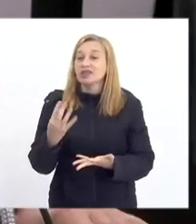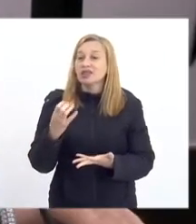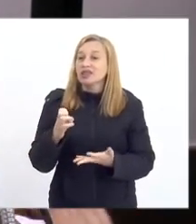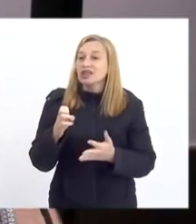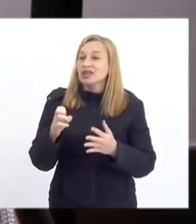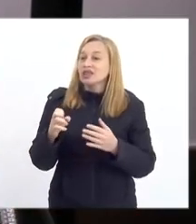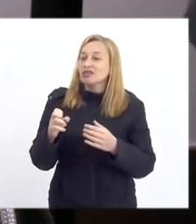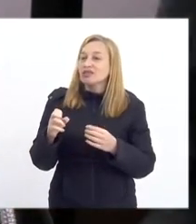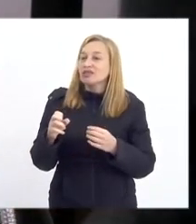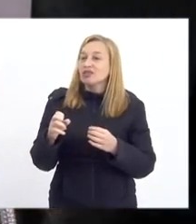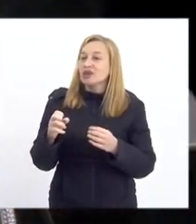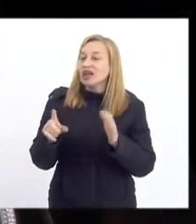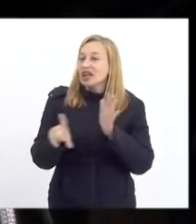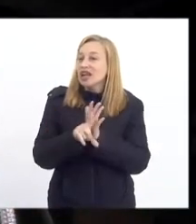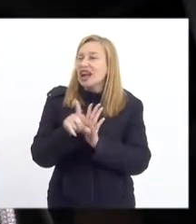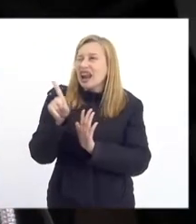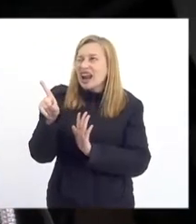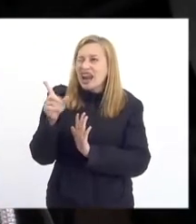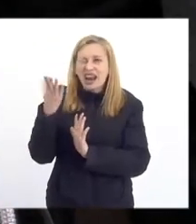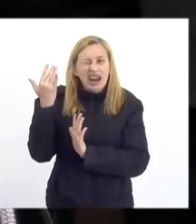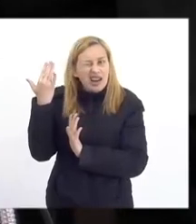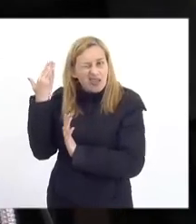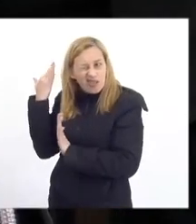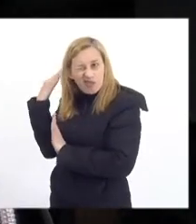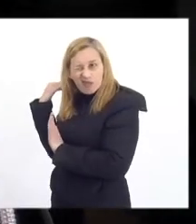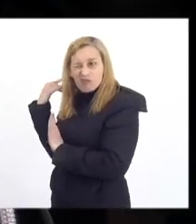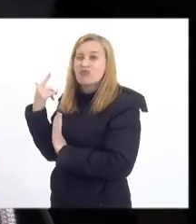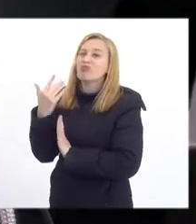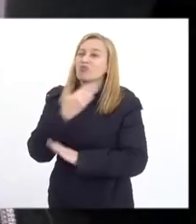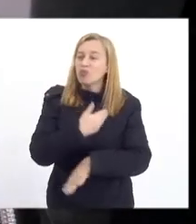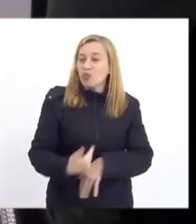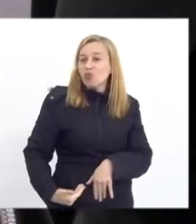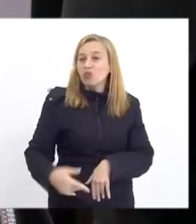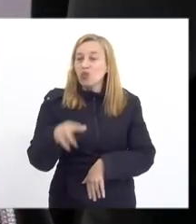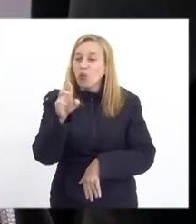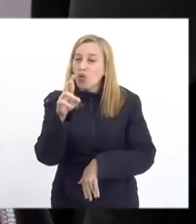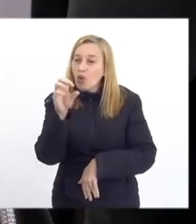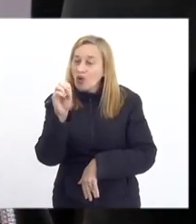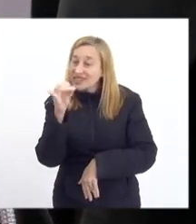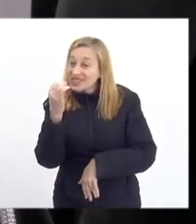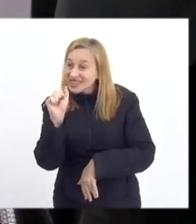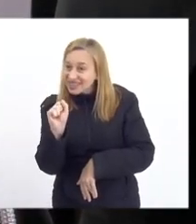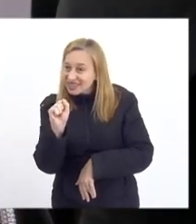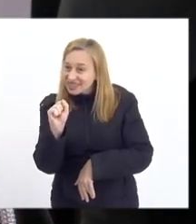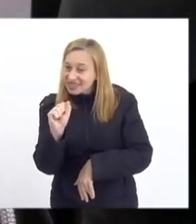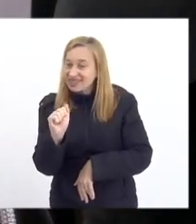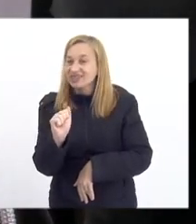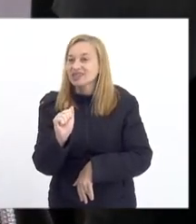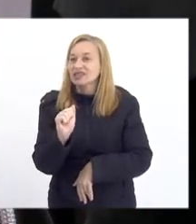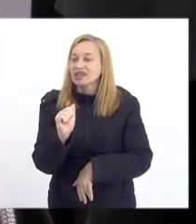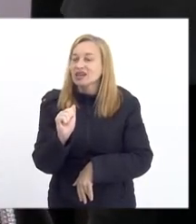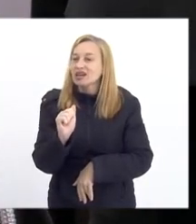no governo Rosinha. Que a lei da bilhetagem, não, desculpe, a lei de...